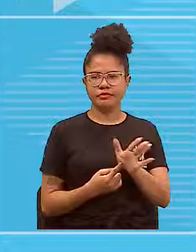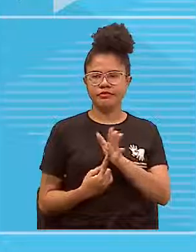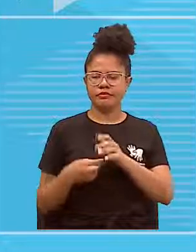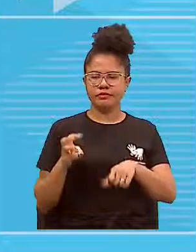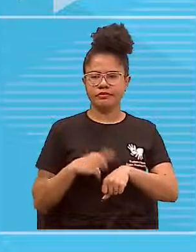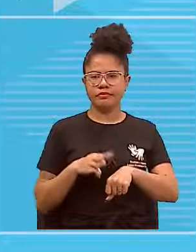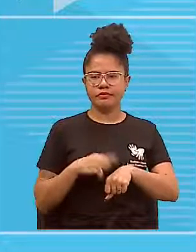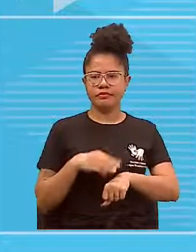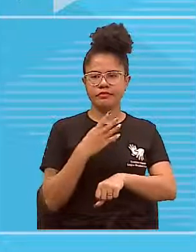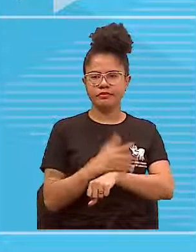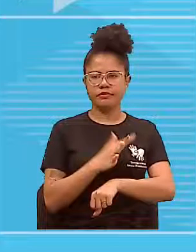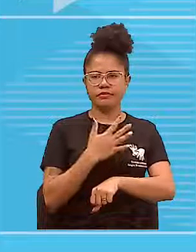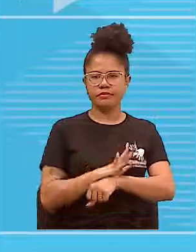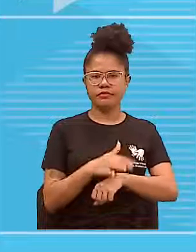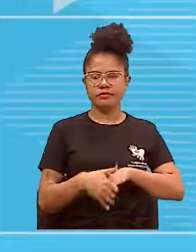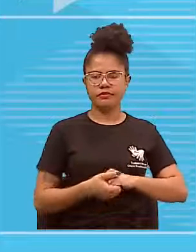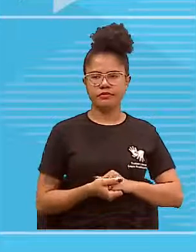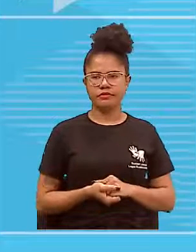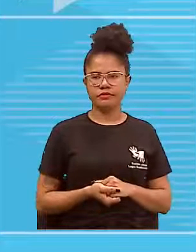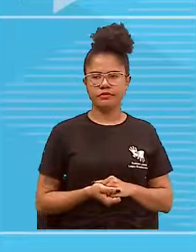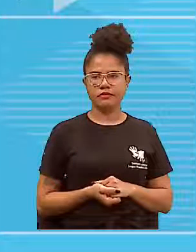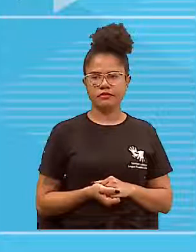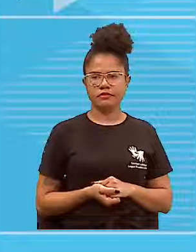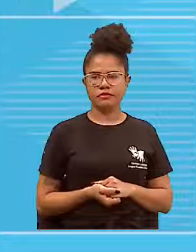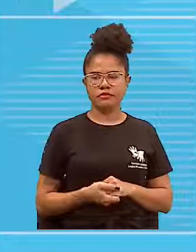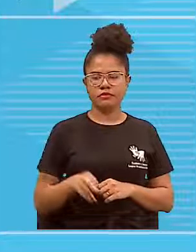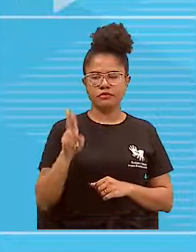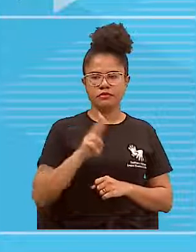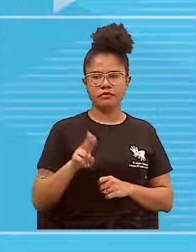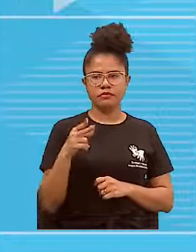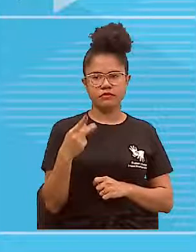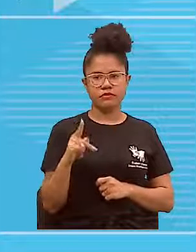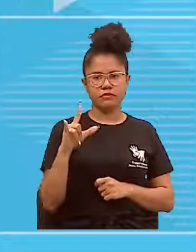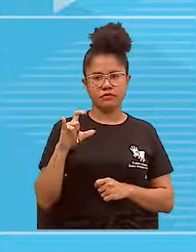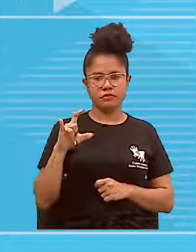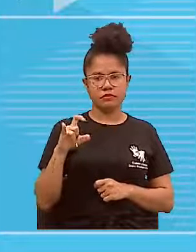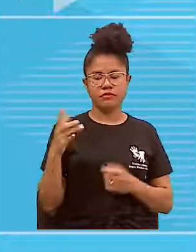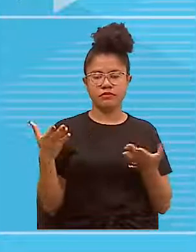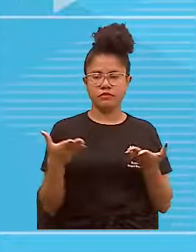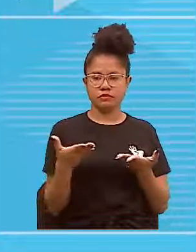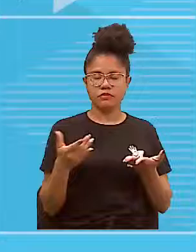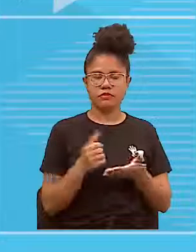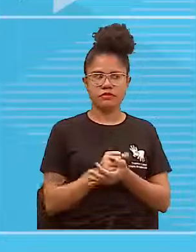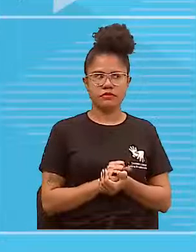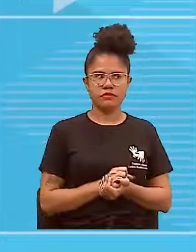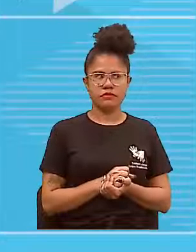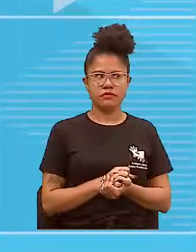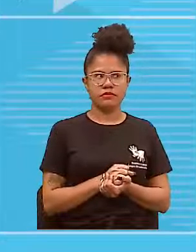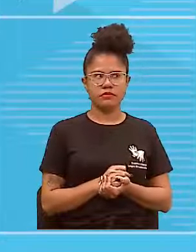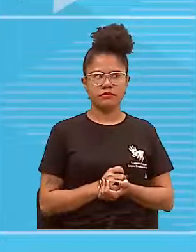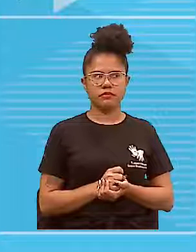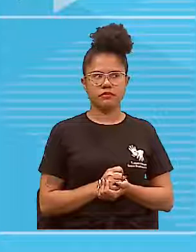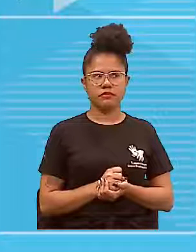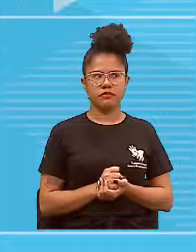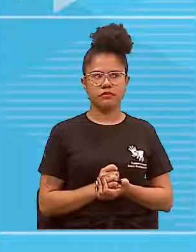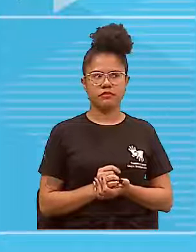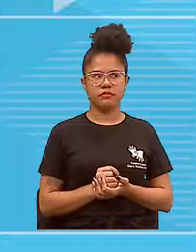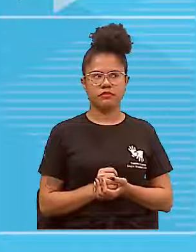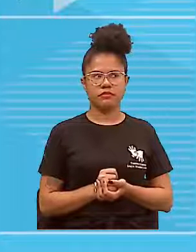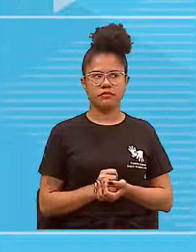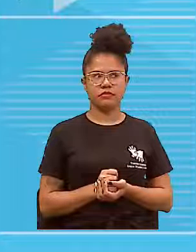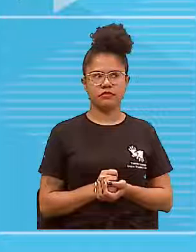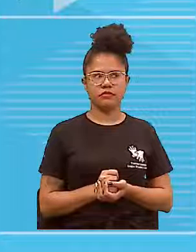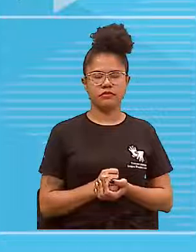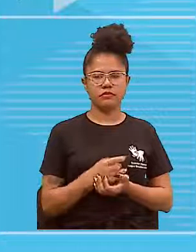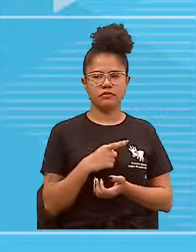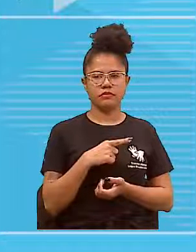prática. Se vocês pegarem o Instagram de vocês agora e você pegar uma